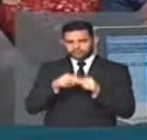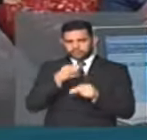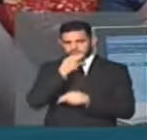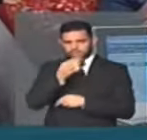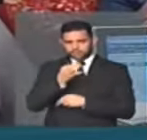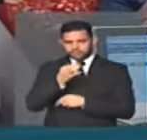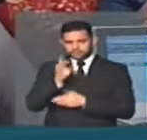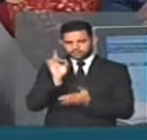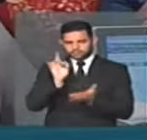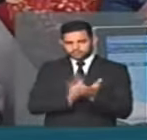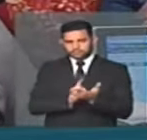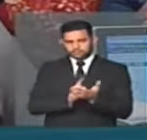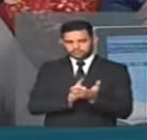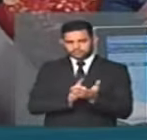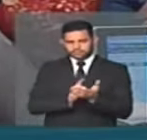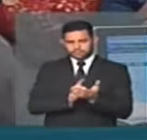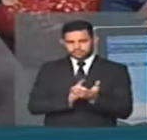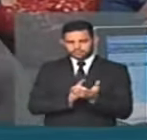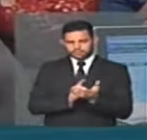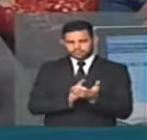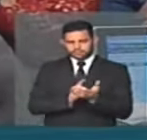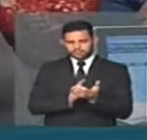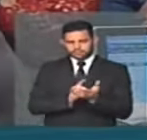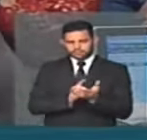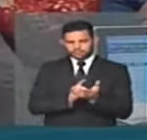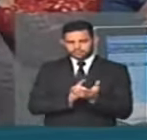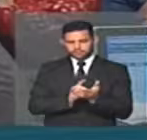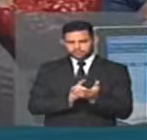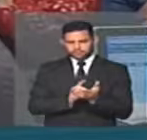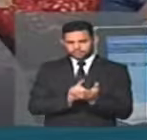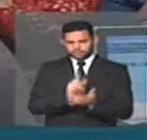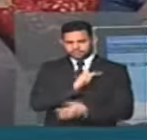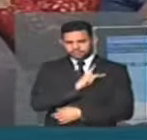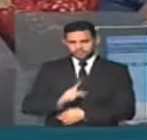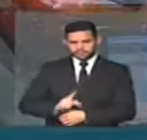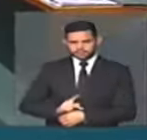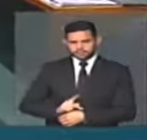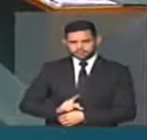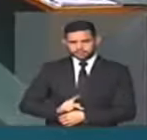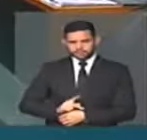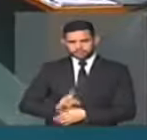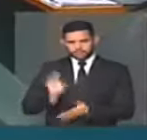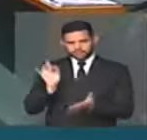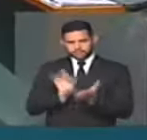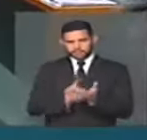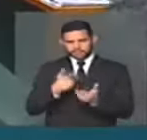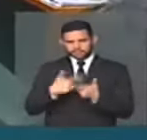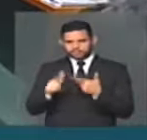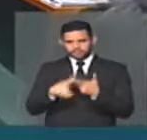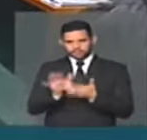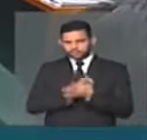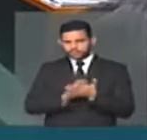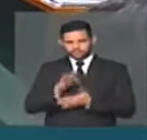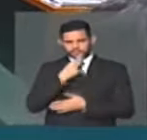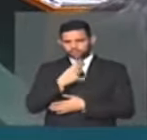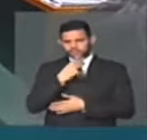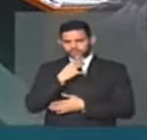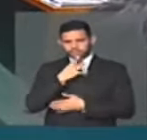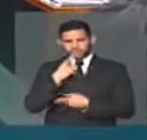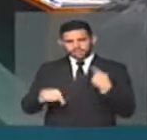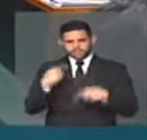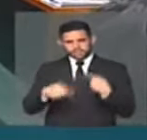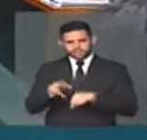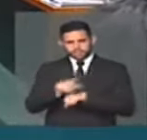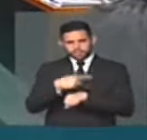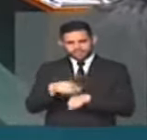uma posição honesta. É verdade. Presidente, é verdade, não tenho problema nenhum de reconhecer. Esse